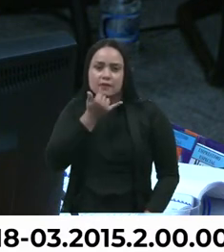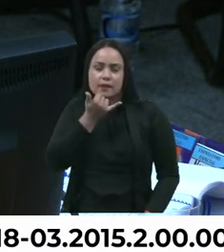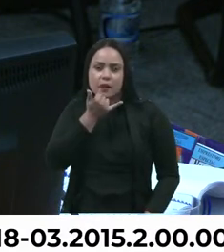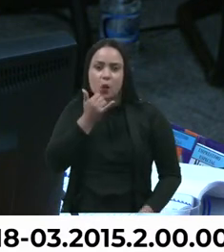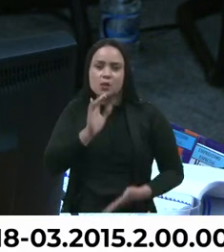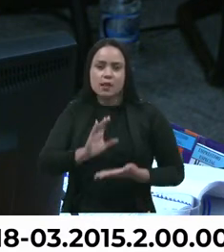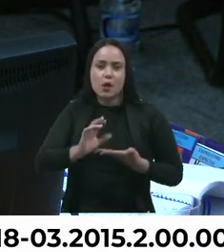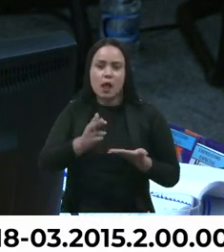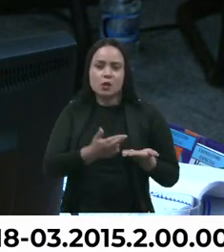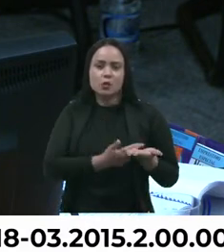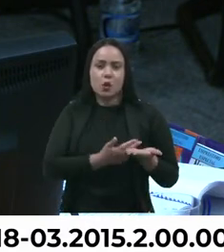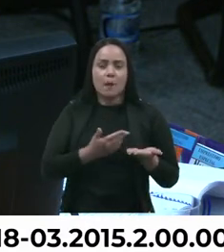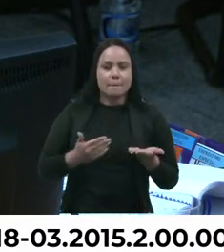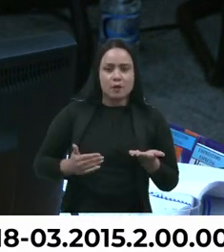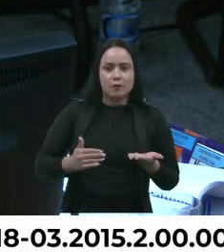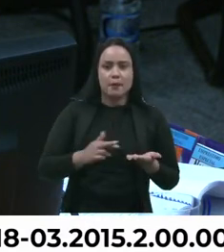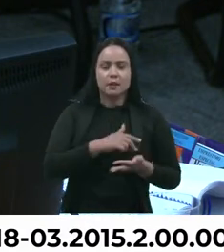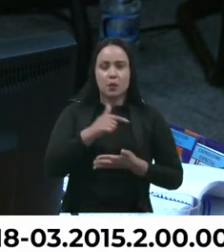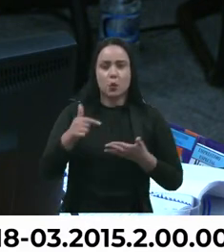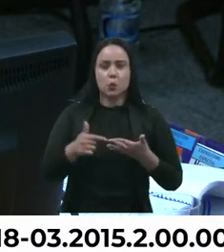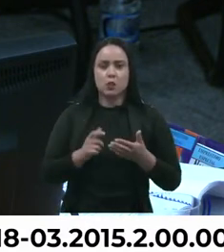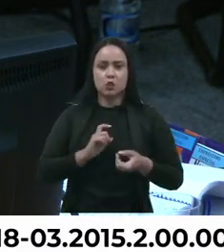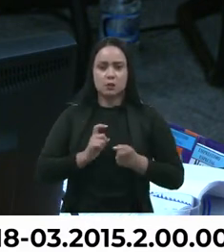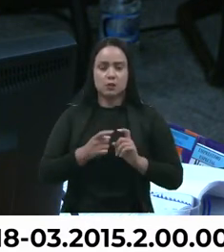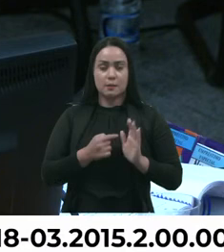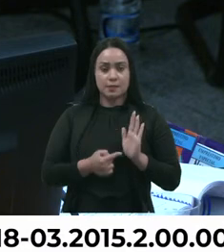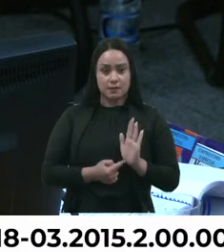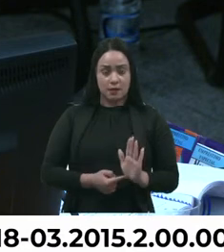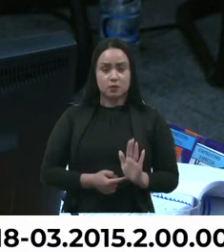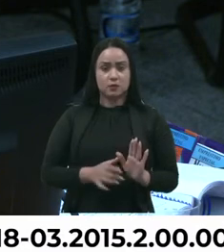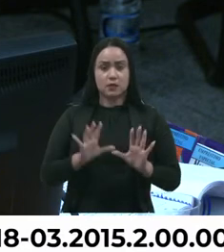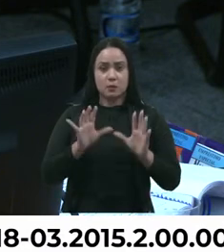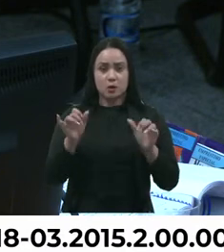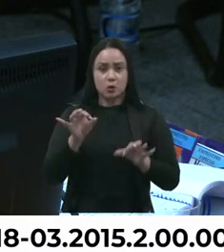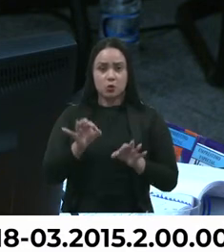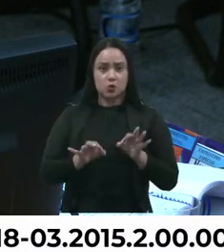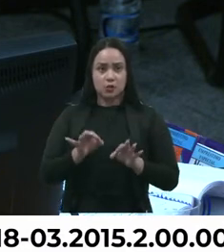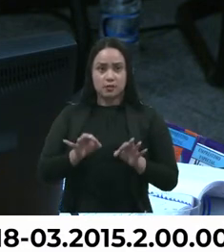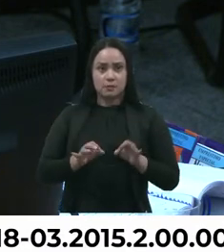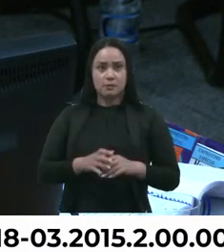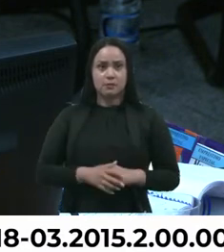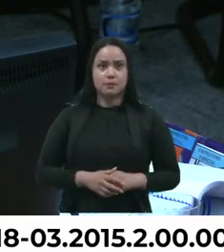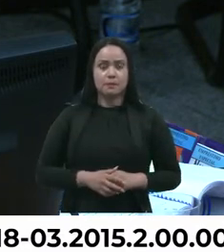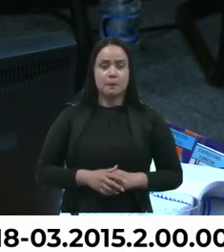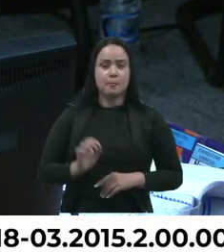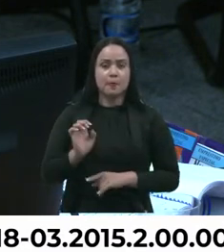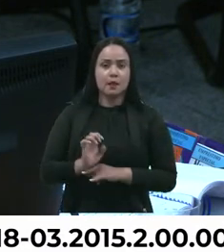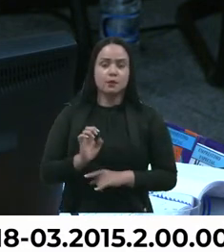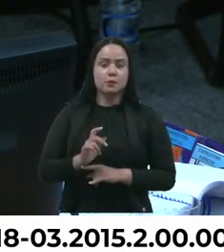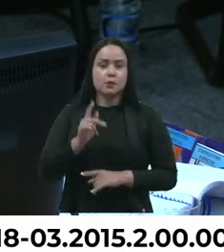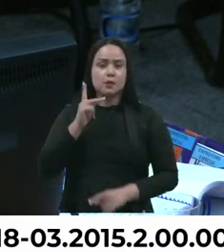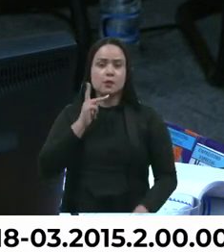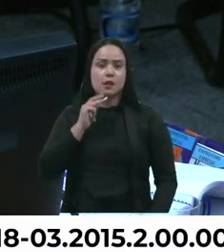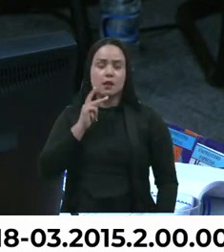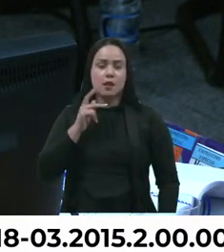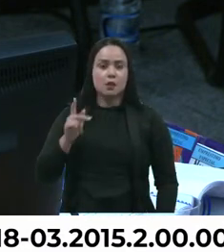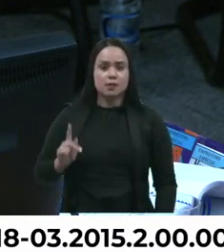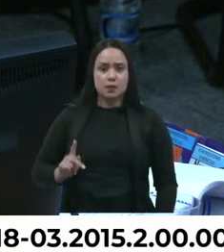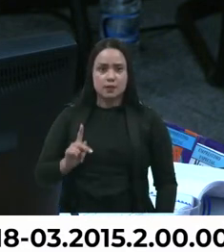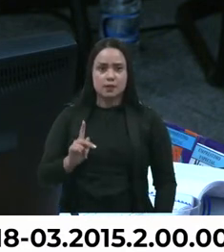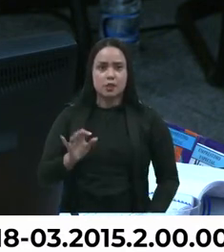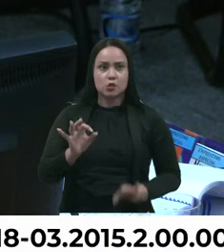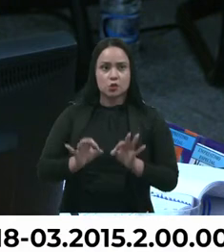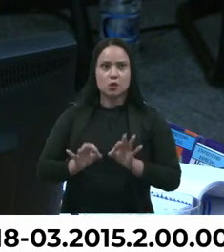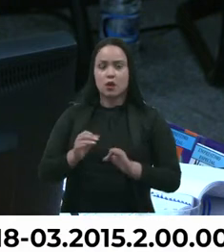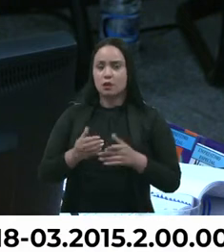relator, dar provimento ao recurso administrativo apresentado pelo Tribunal de Justiça do Estado do Ceará e, em consequência,